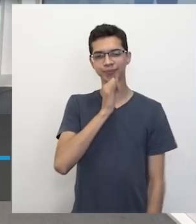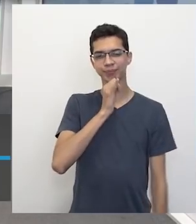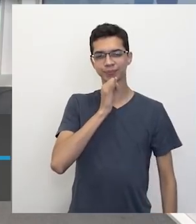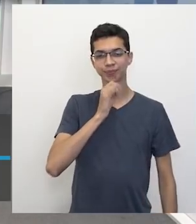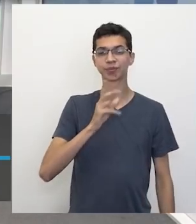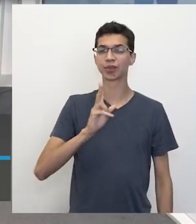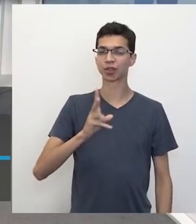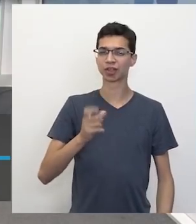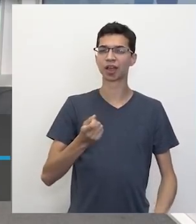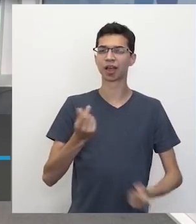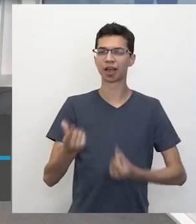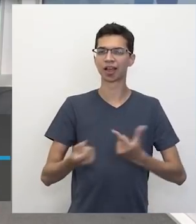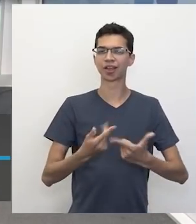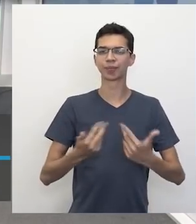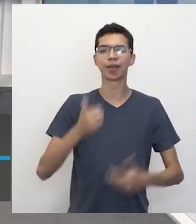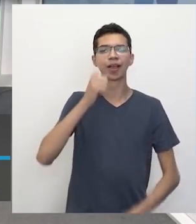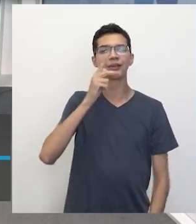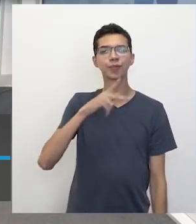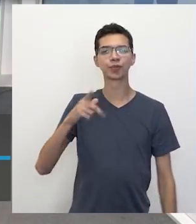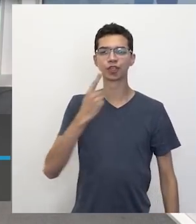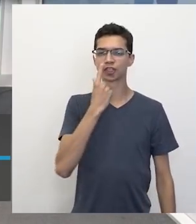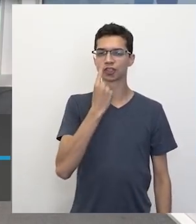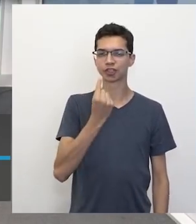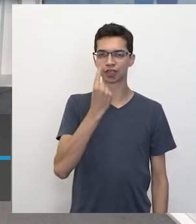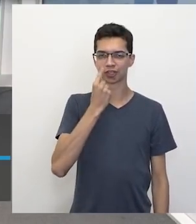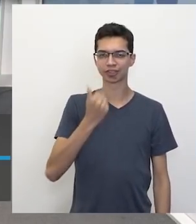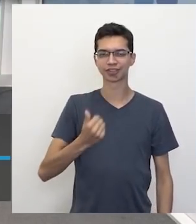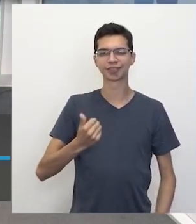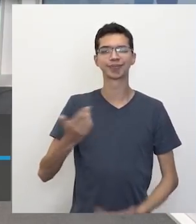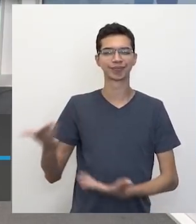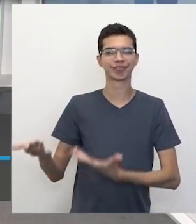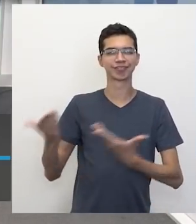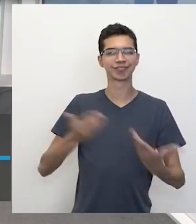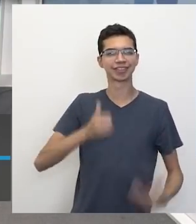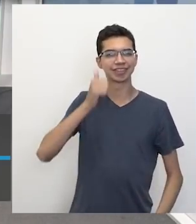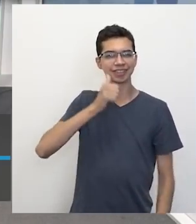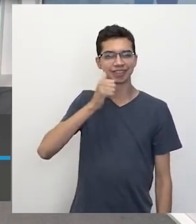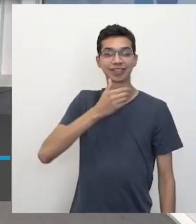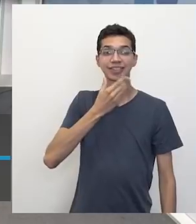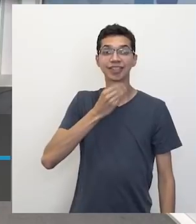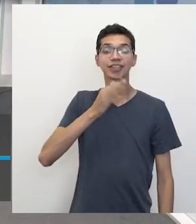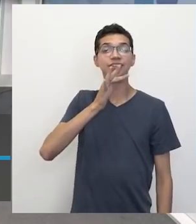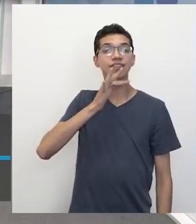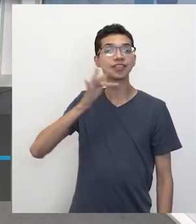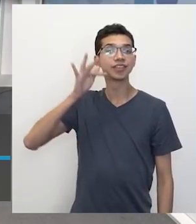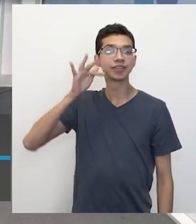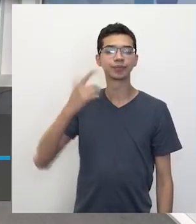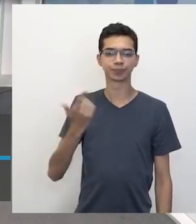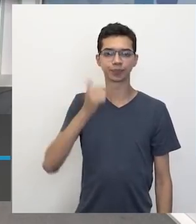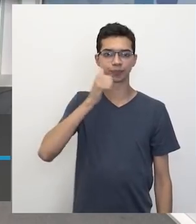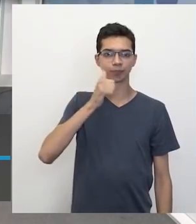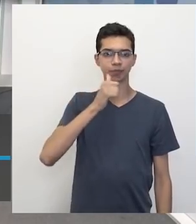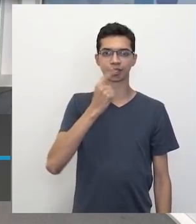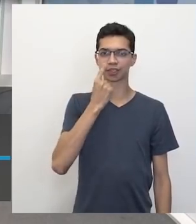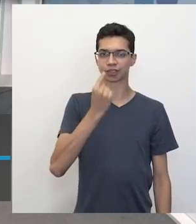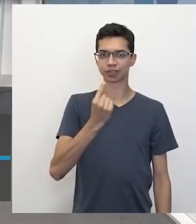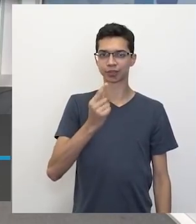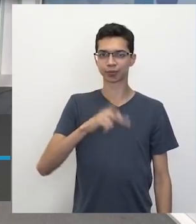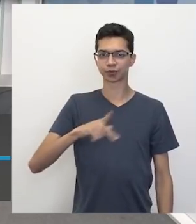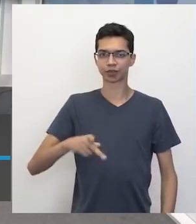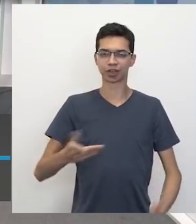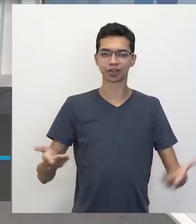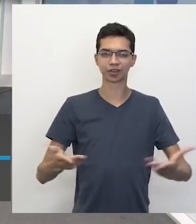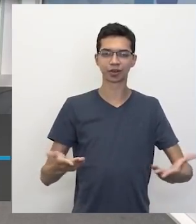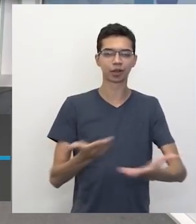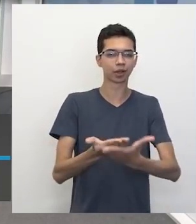coisa. Legal, Georgia. Bem-vinda para essa aula. Obrigada. Bem-vindos, professores, estudantes. E aí, a Georgia tocando a aula aqui com a gente vai interagindo